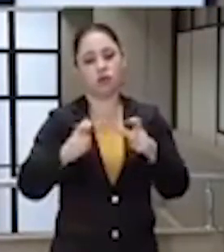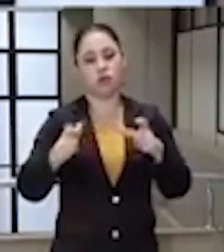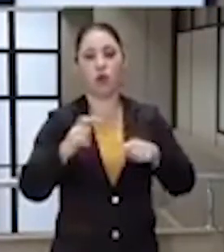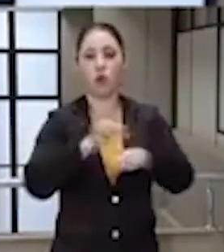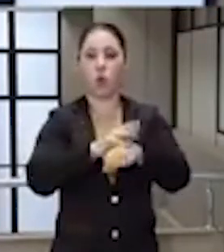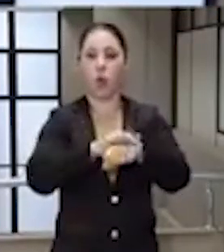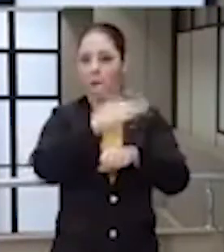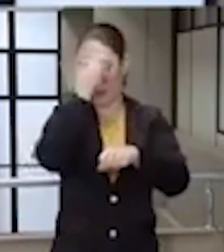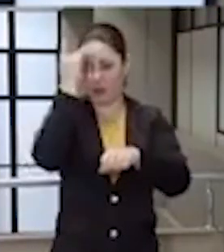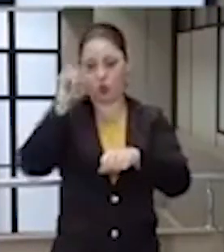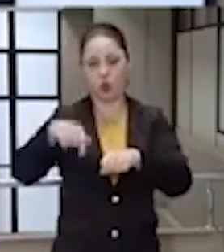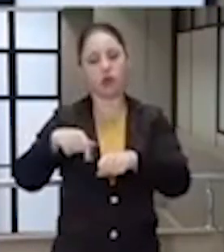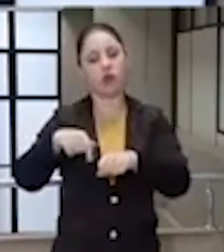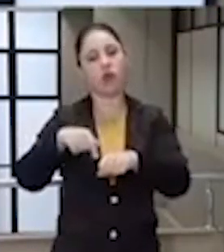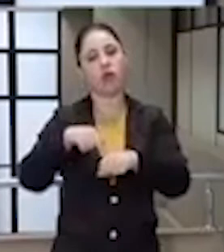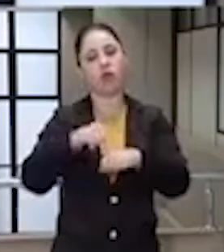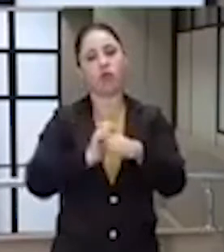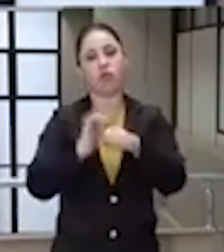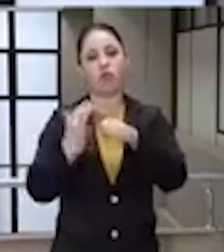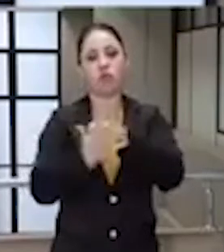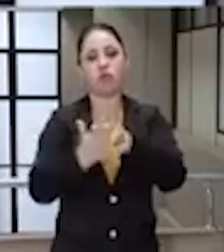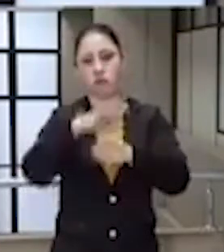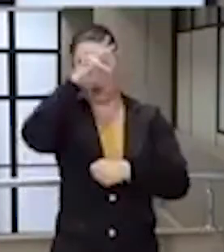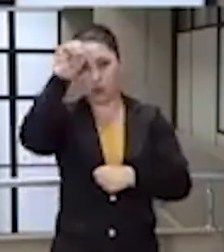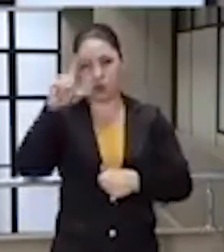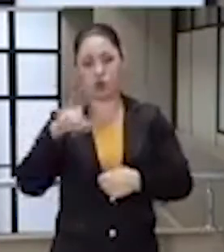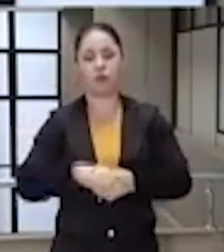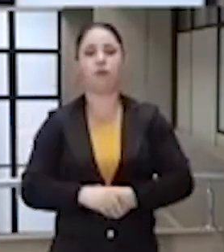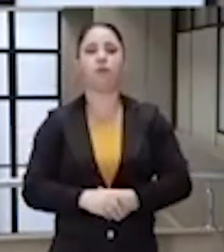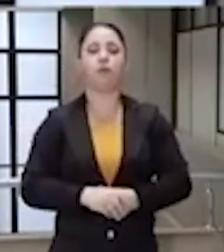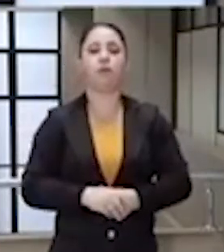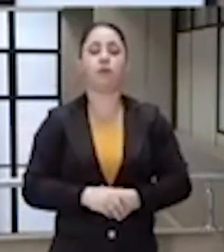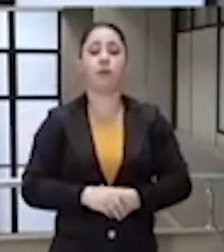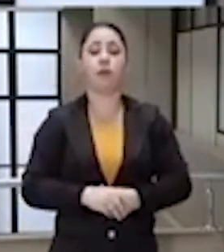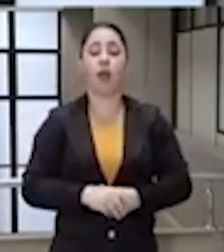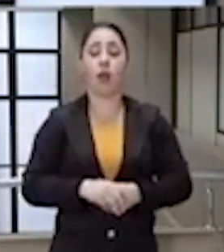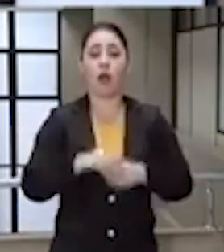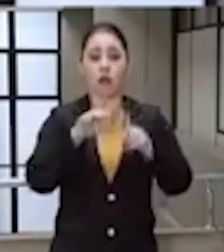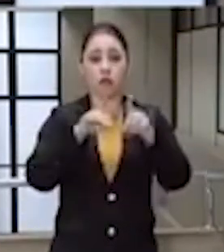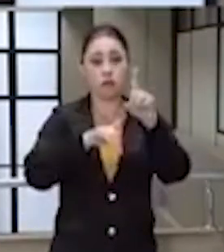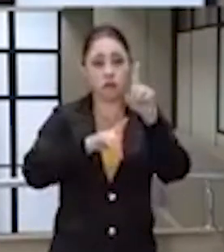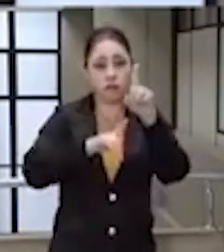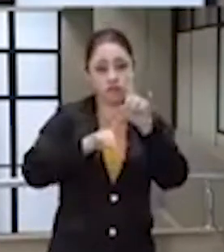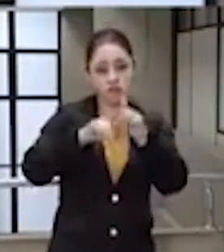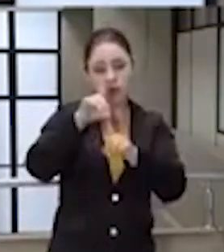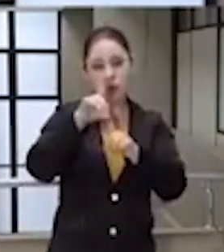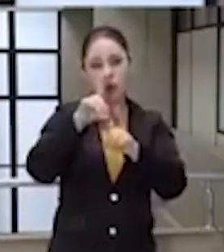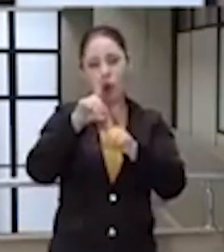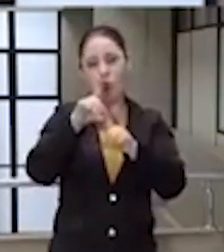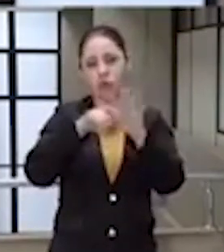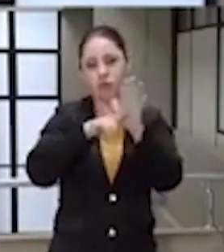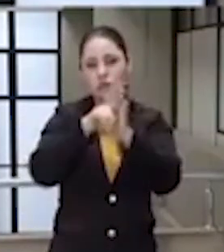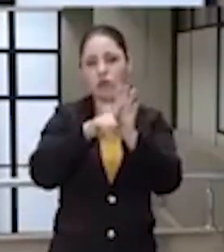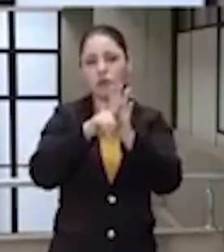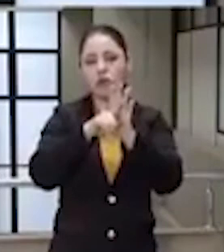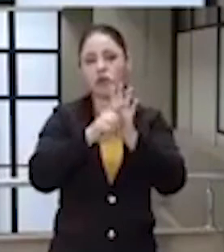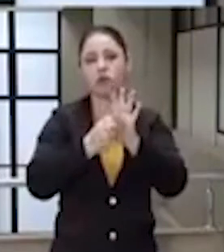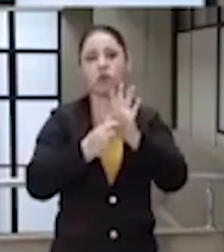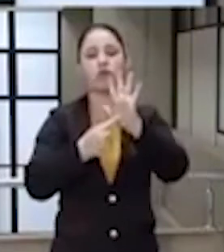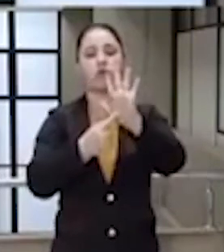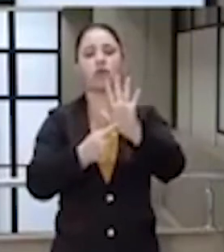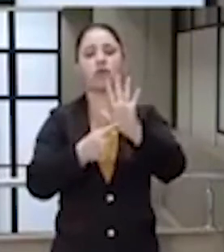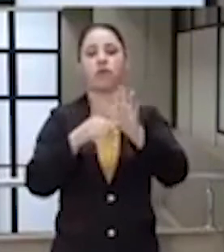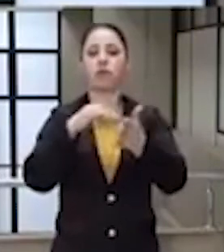casos de Covid-19 em Mato Grosso do Sul. O último balanço da Secretaria de Estado de Saúde, que foi